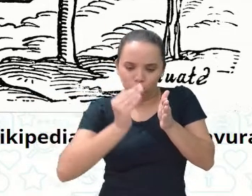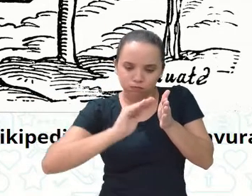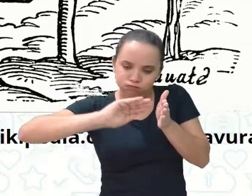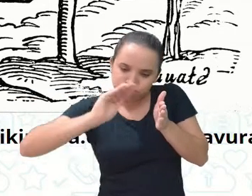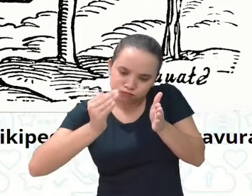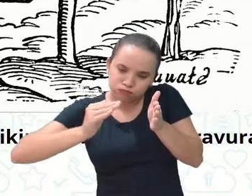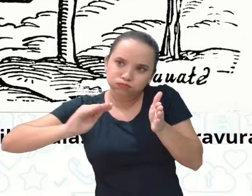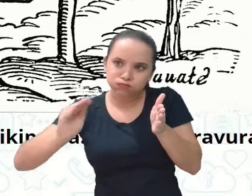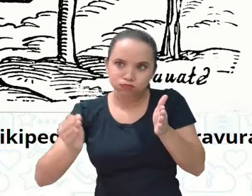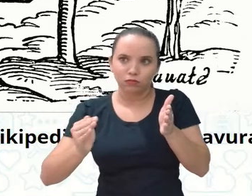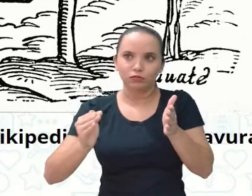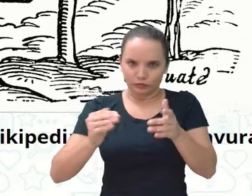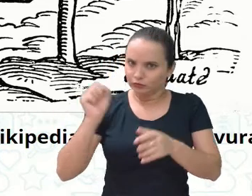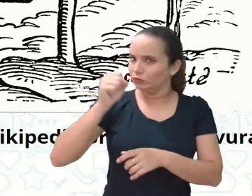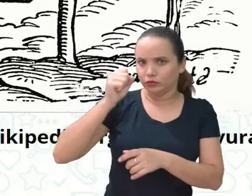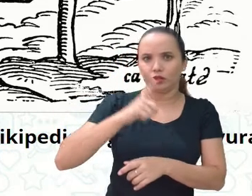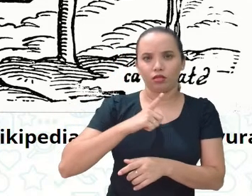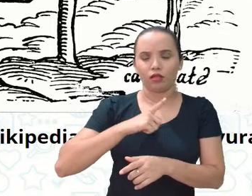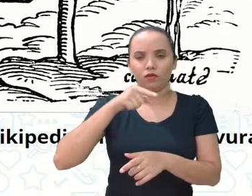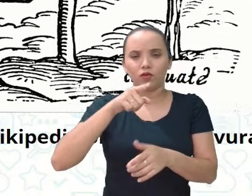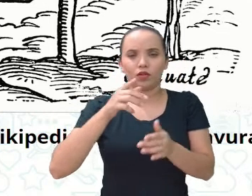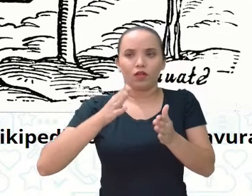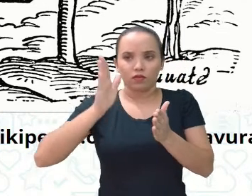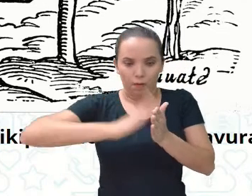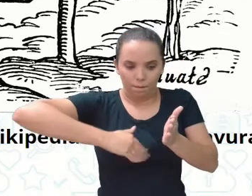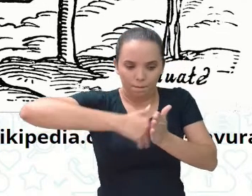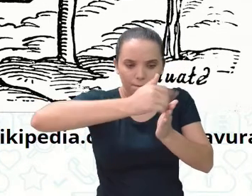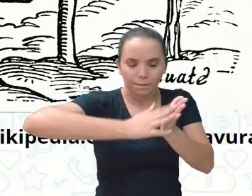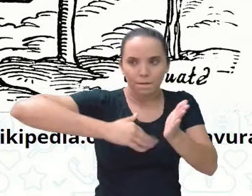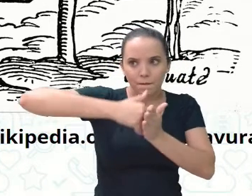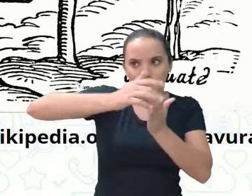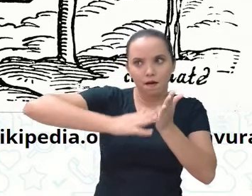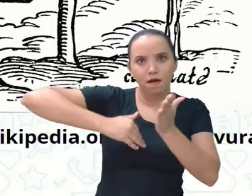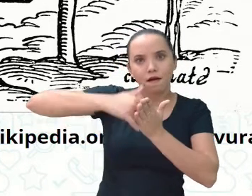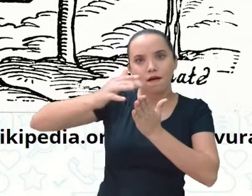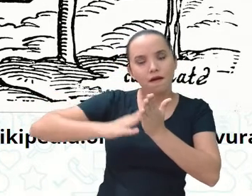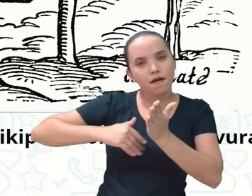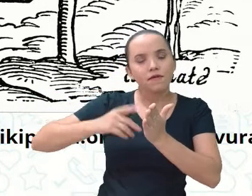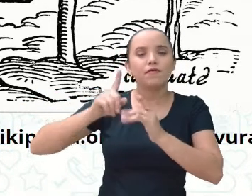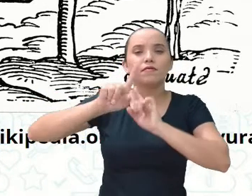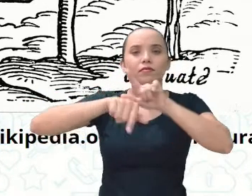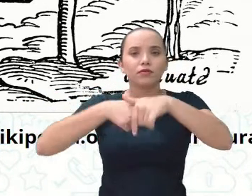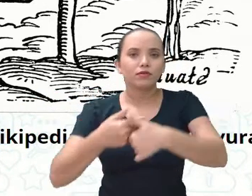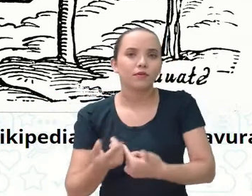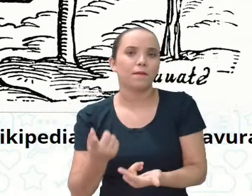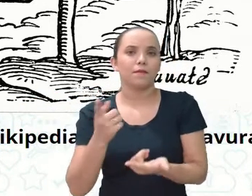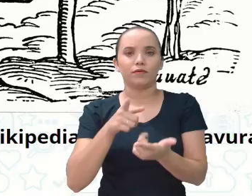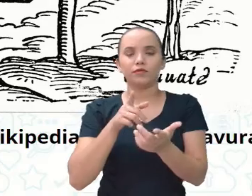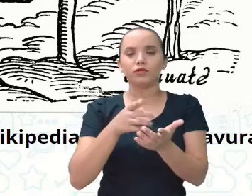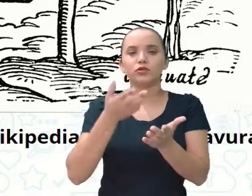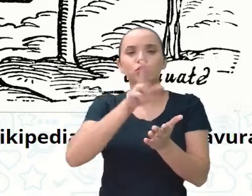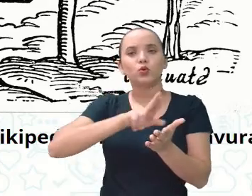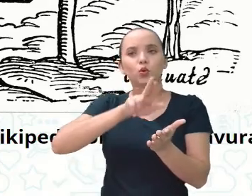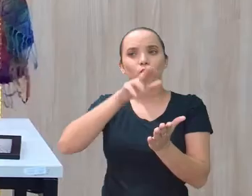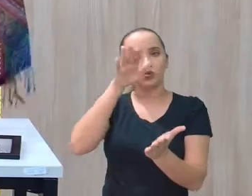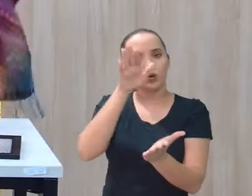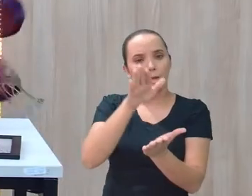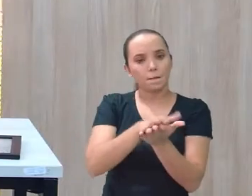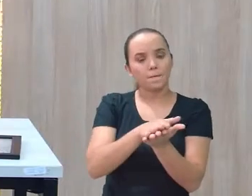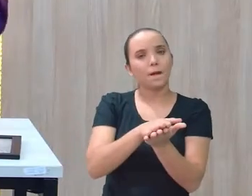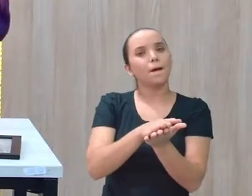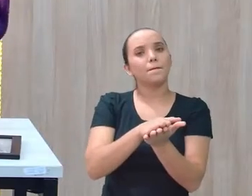a pintura, você pinta no relevo e depois você passa um papel e ela